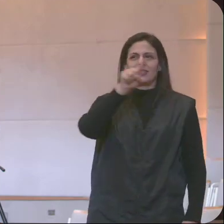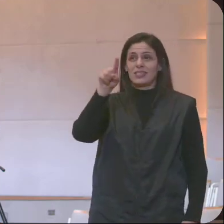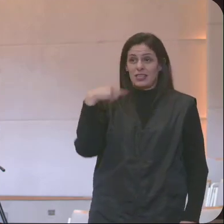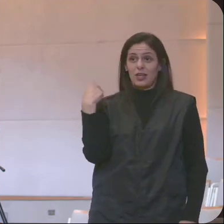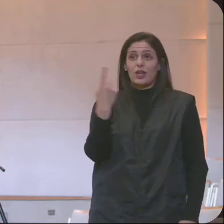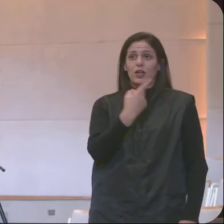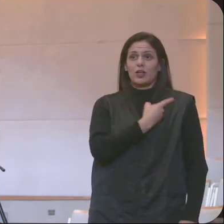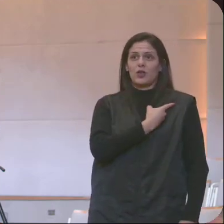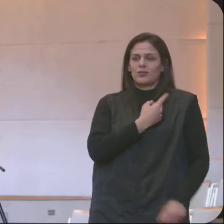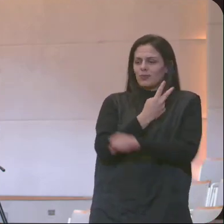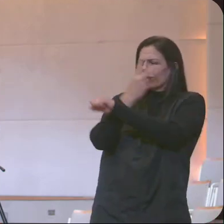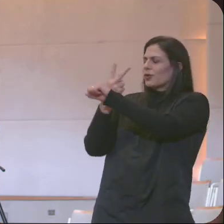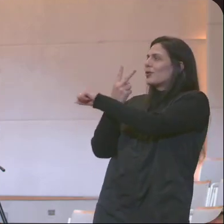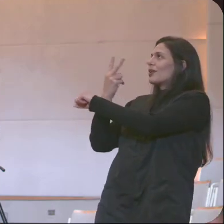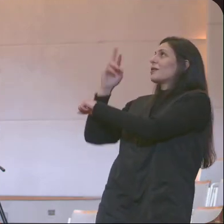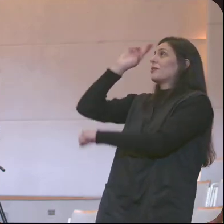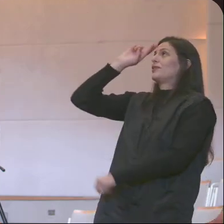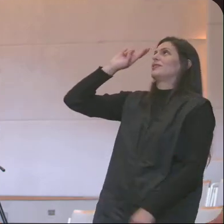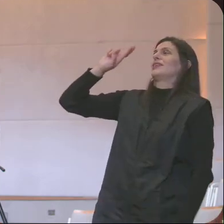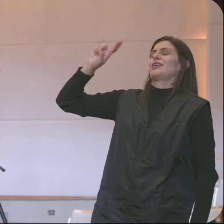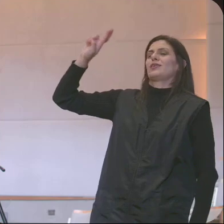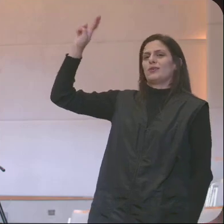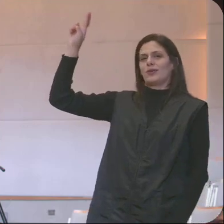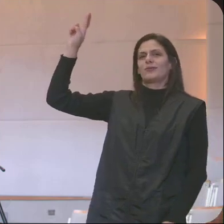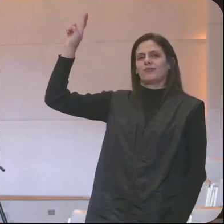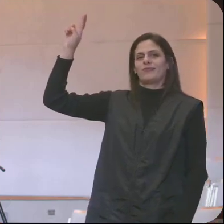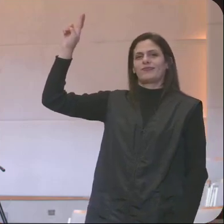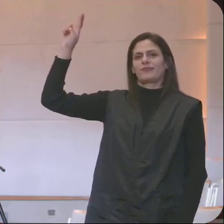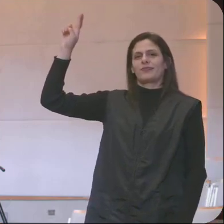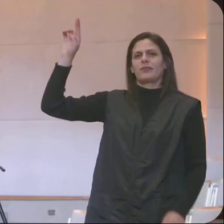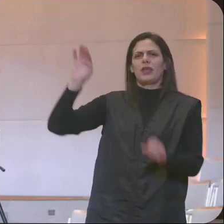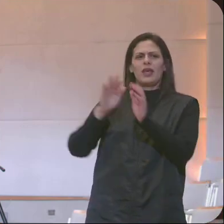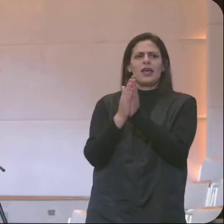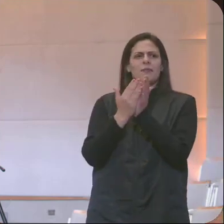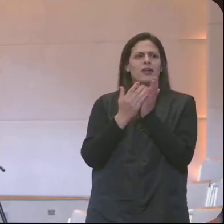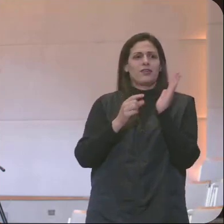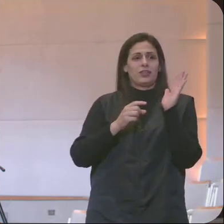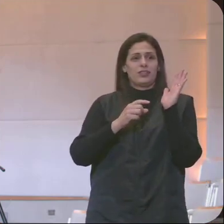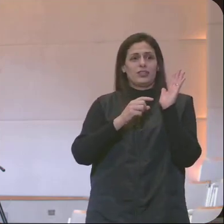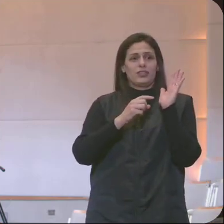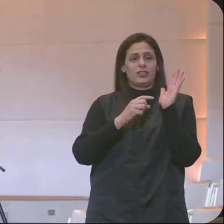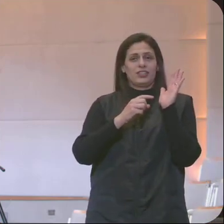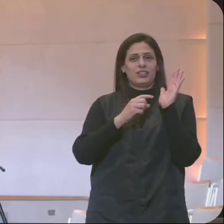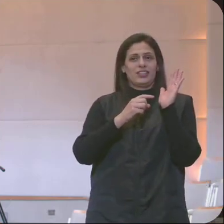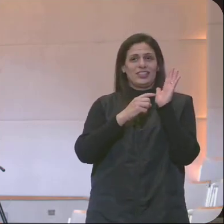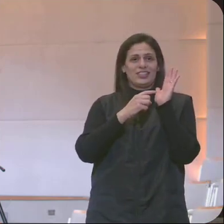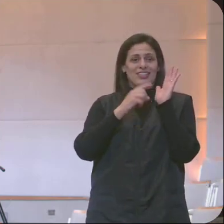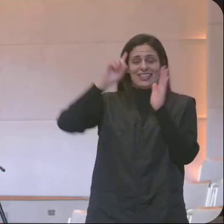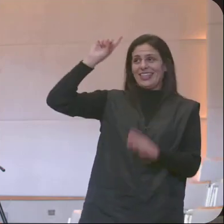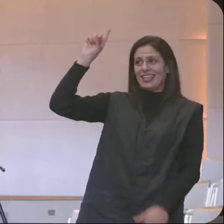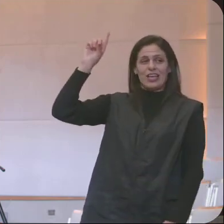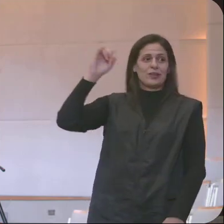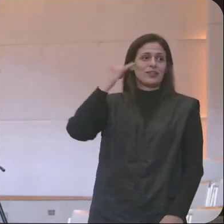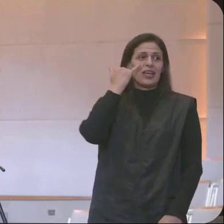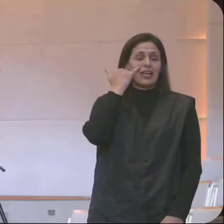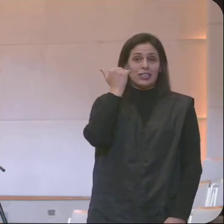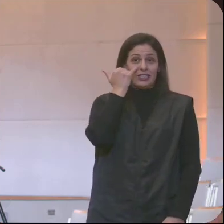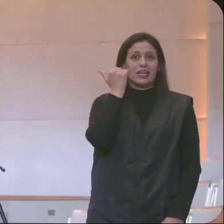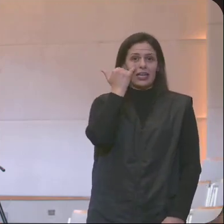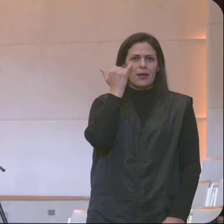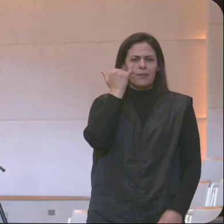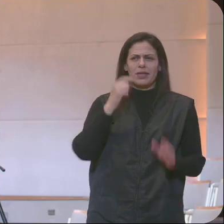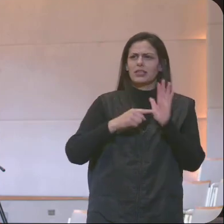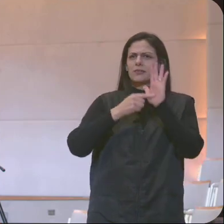No livro de Jeremias está escrito assim: buscar-me-eis e me achareis quando me buscardes de todo o vosso coração.